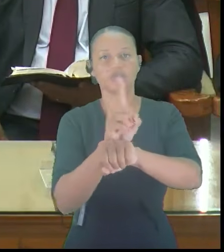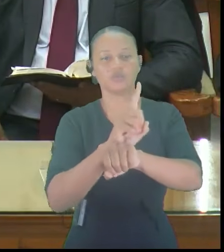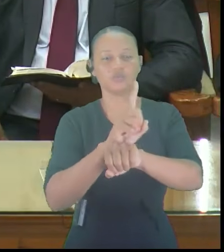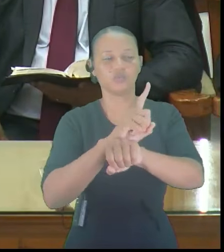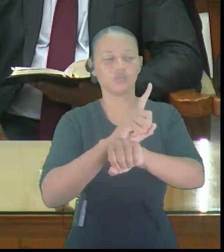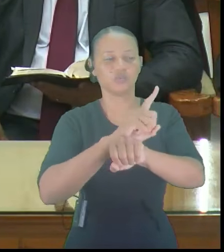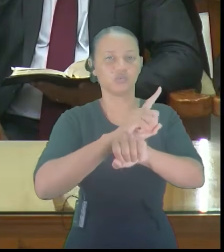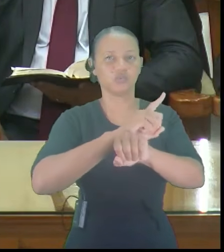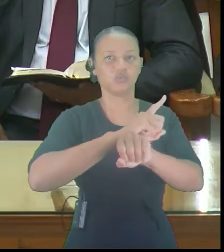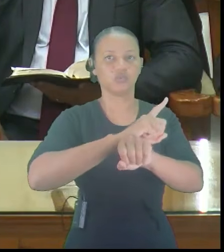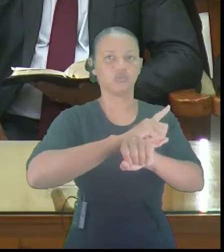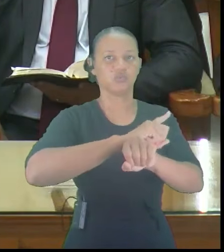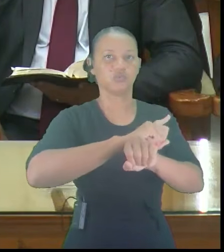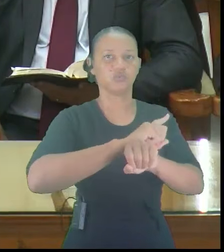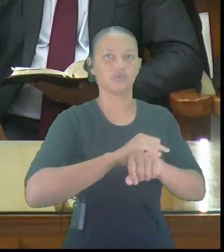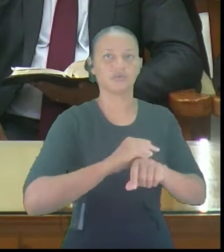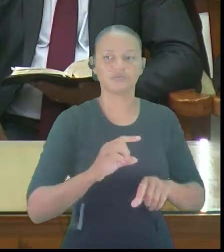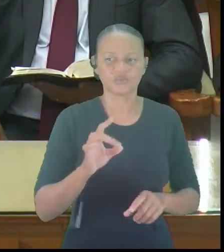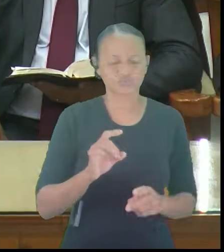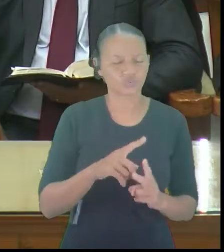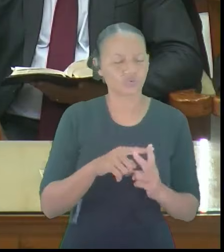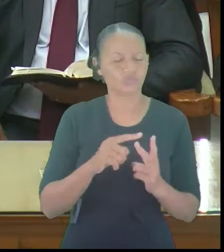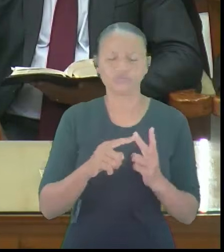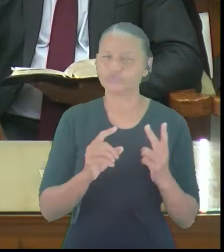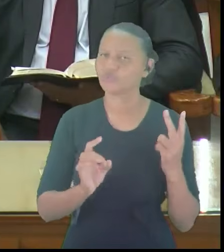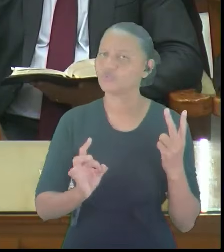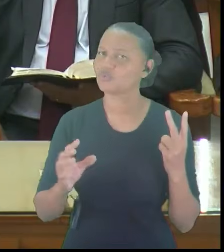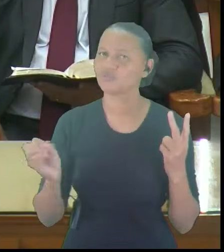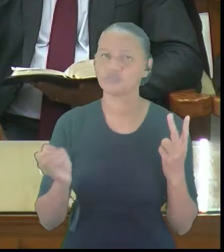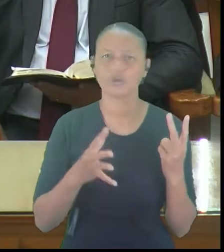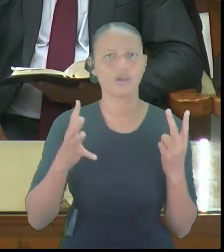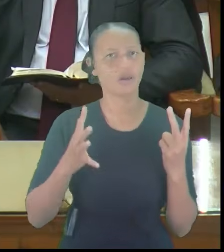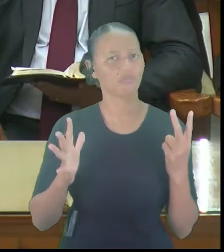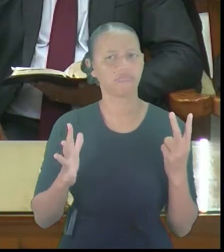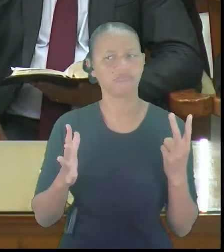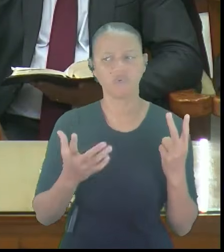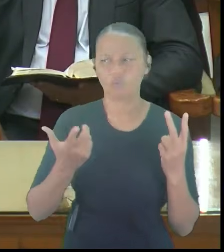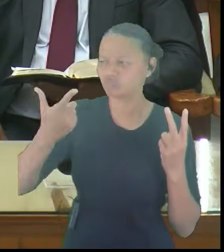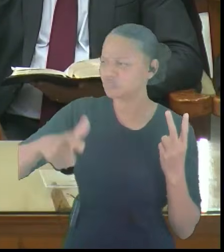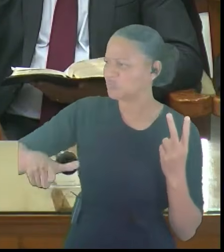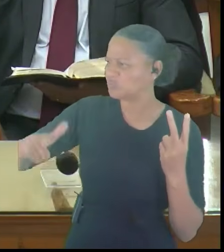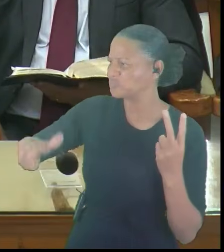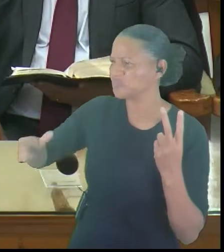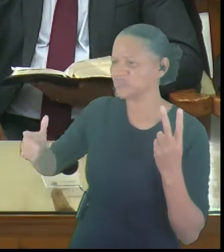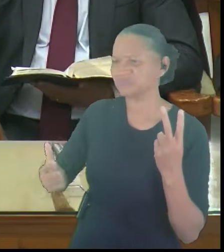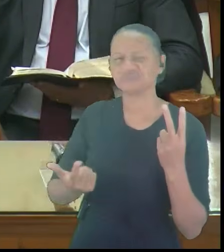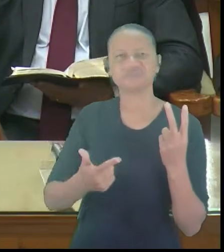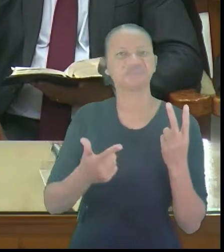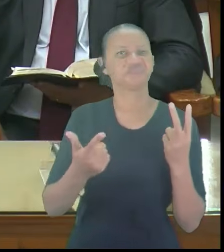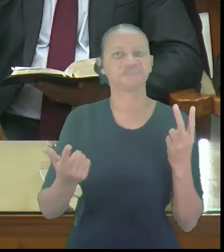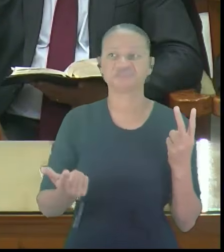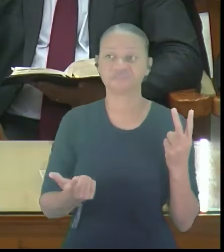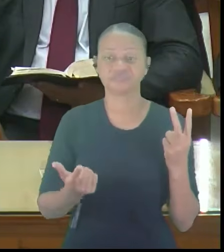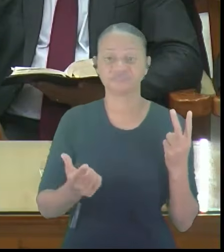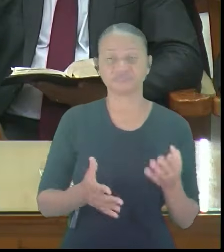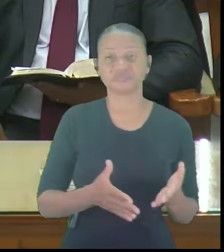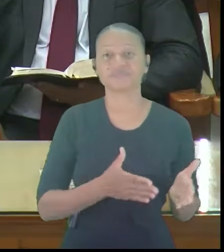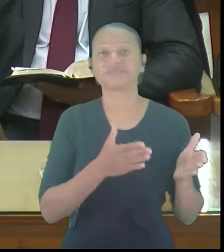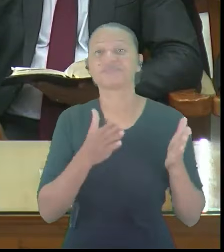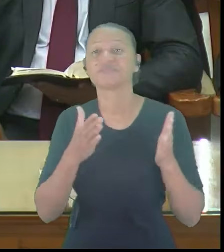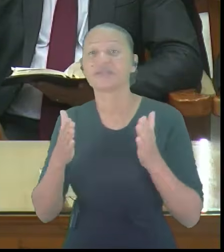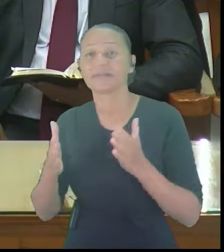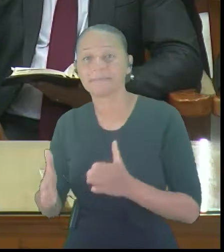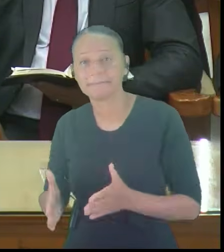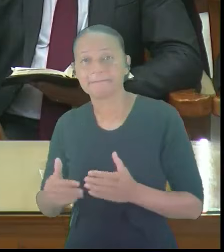recuou. Mas somente esses 2 milagres. Não houve mais milagre. No tempo de Malaquias não